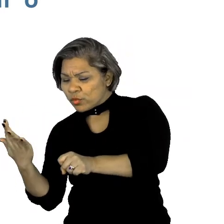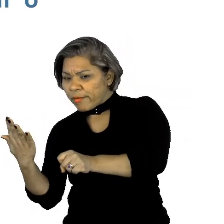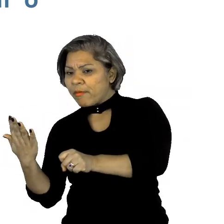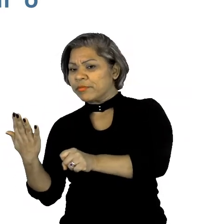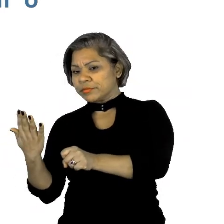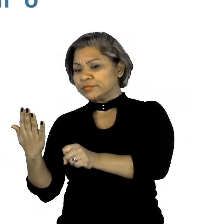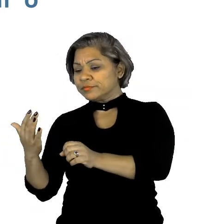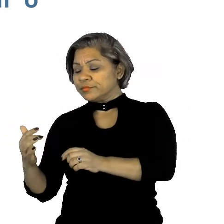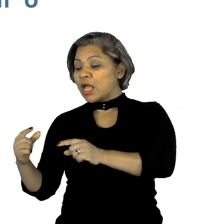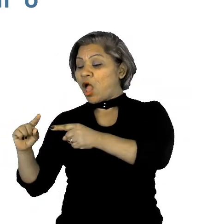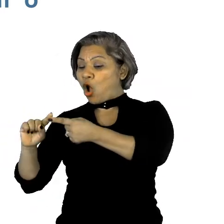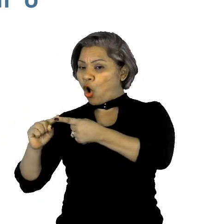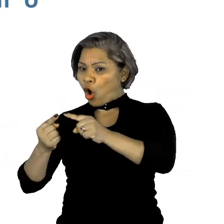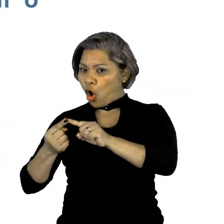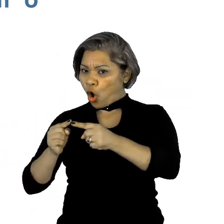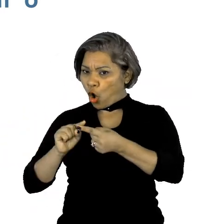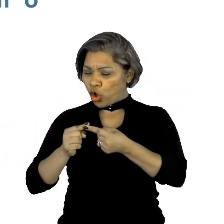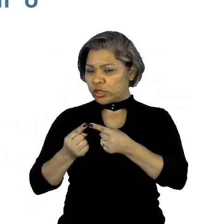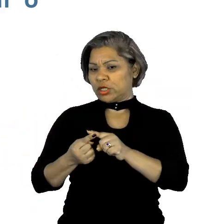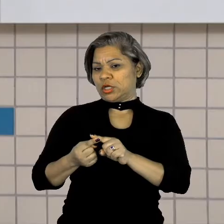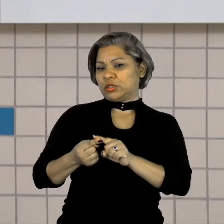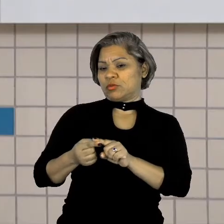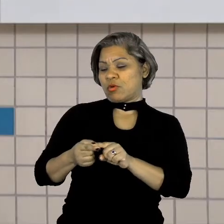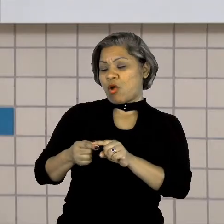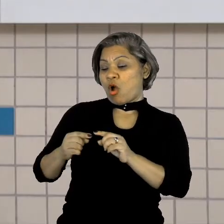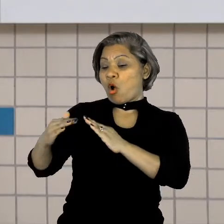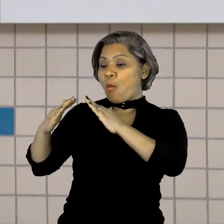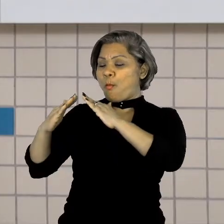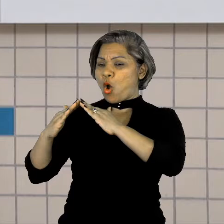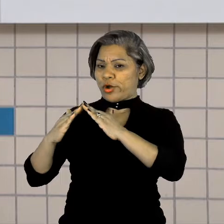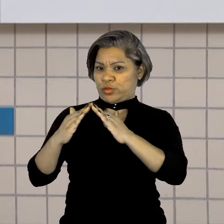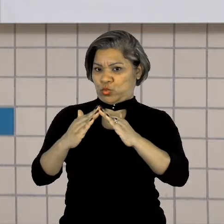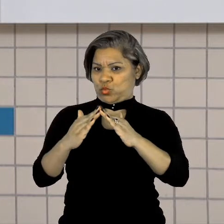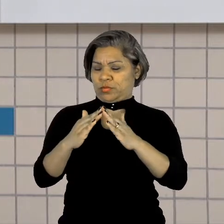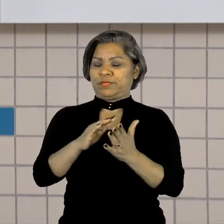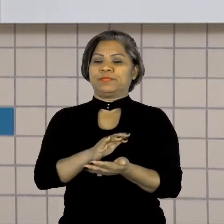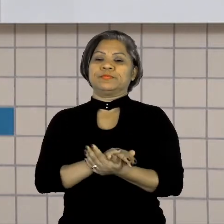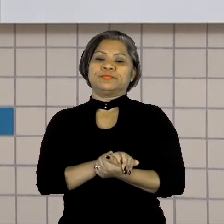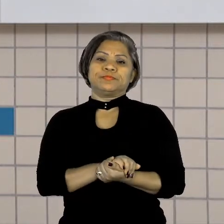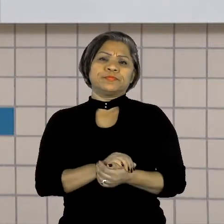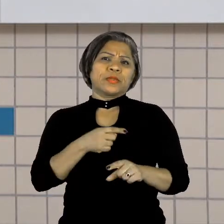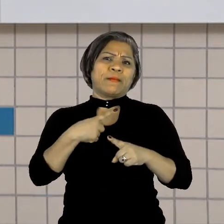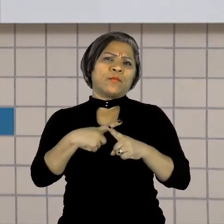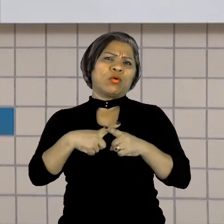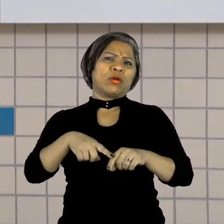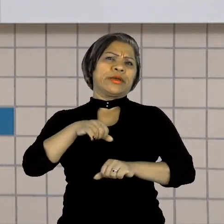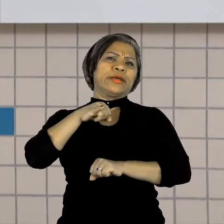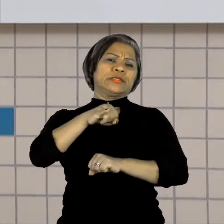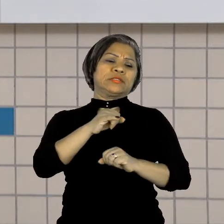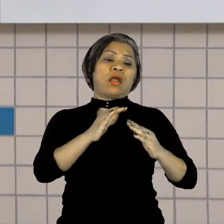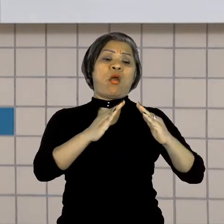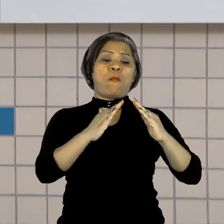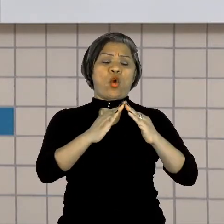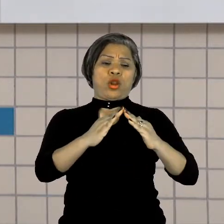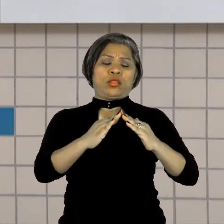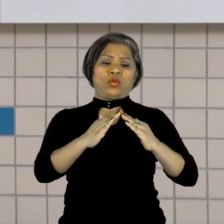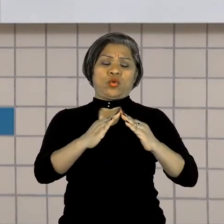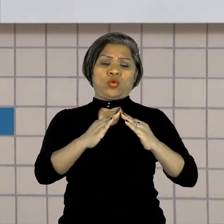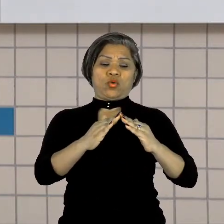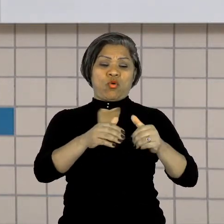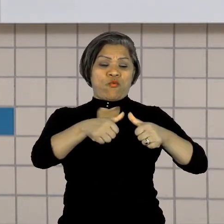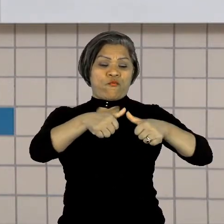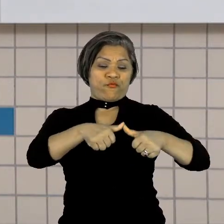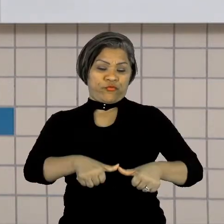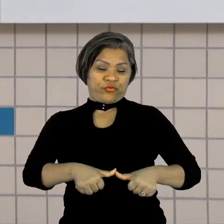o sujeito moradores. Porque se fosse morador, ficaria assim, o morador